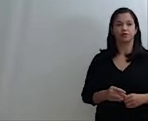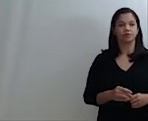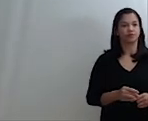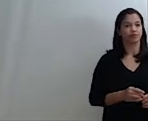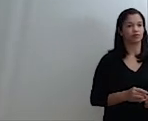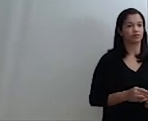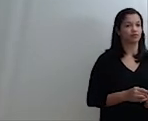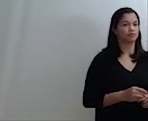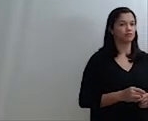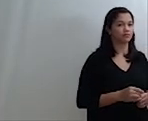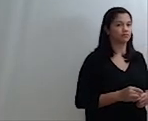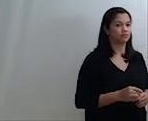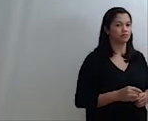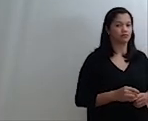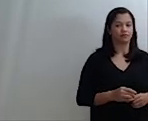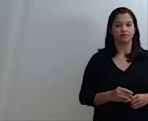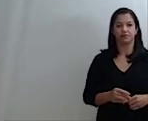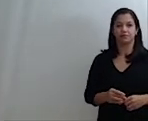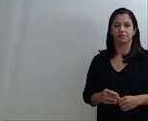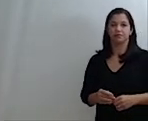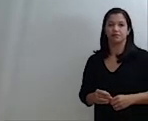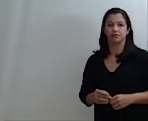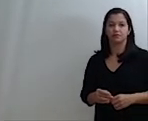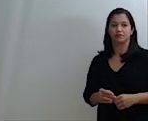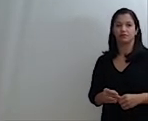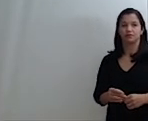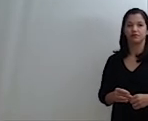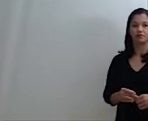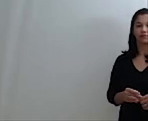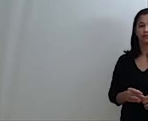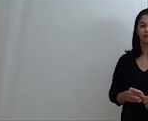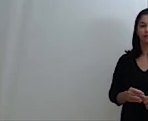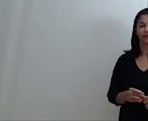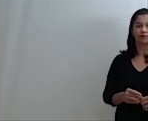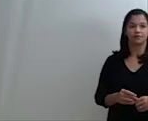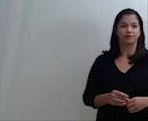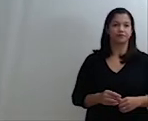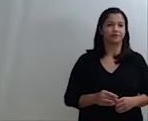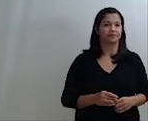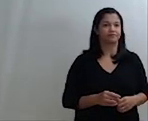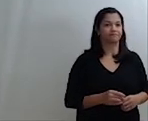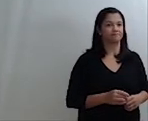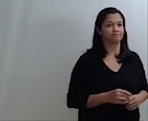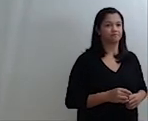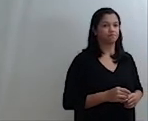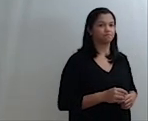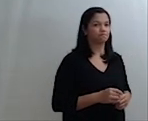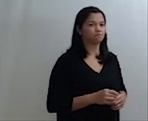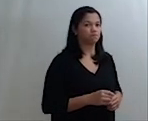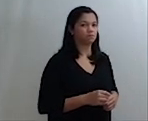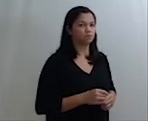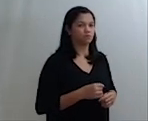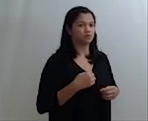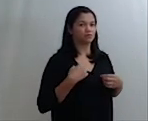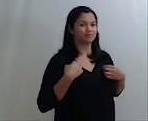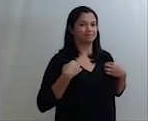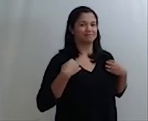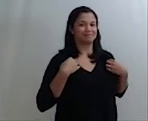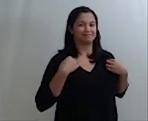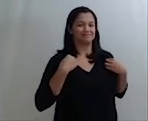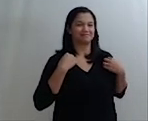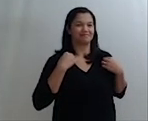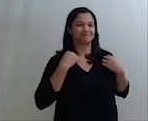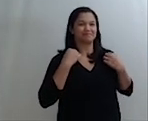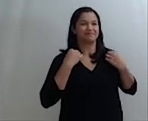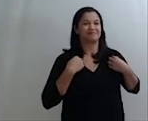nulidade absoluta que Pois existe a comprovação por meio de uma perícia contábil que